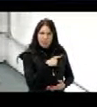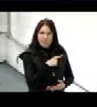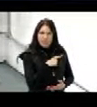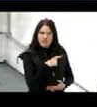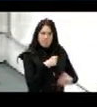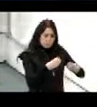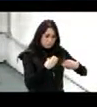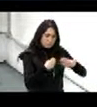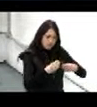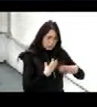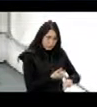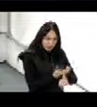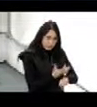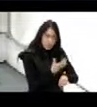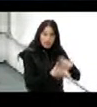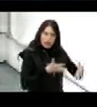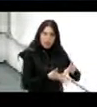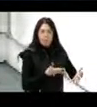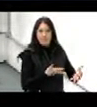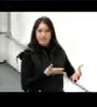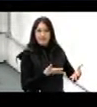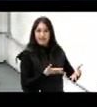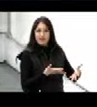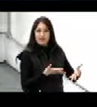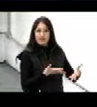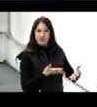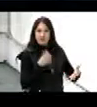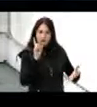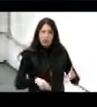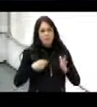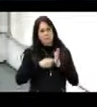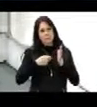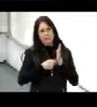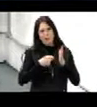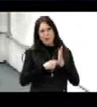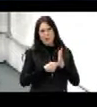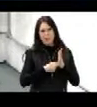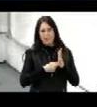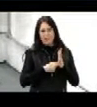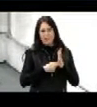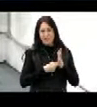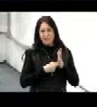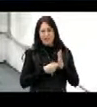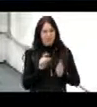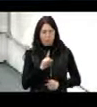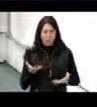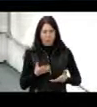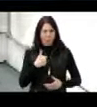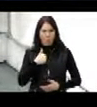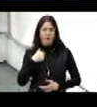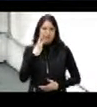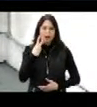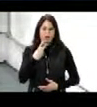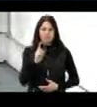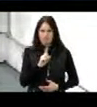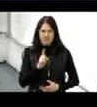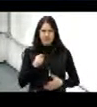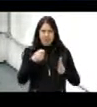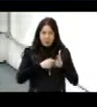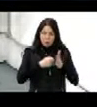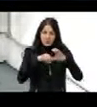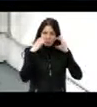língua? E essa tem sido a nossa luta, não de agora de vereadora, de muito antes.